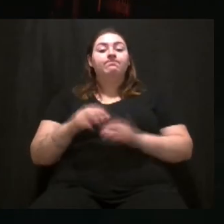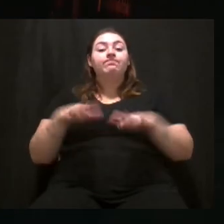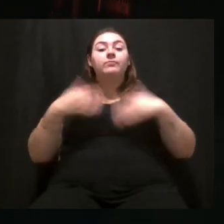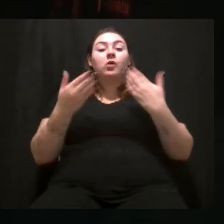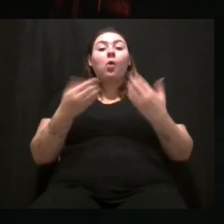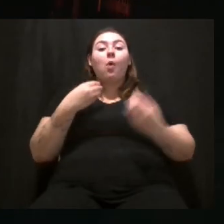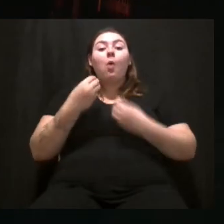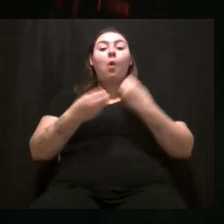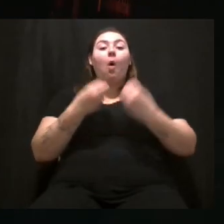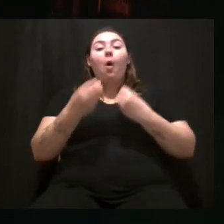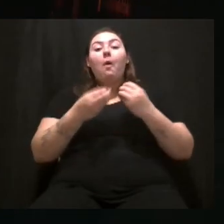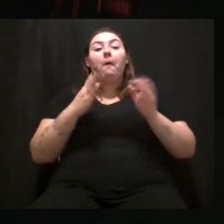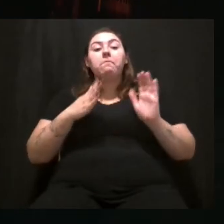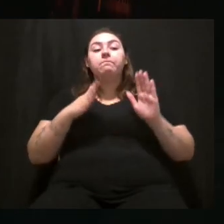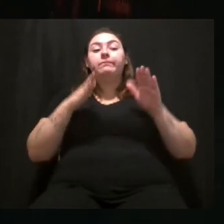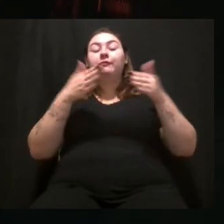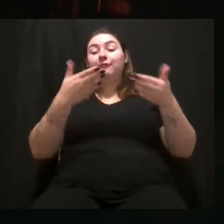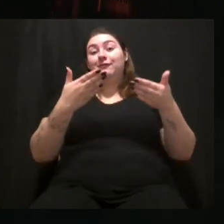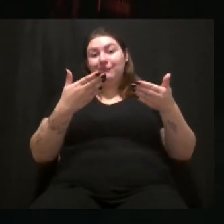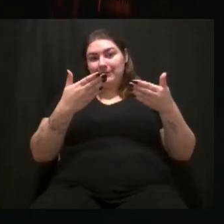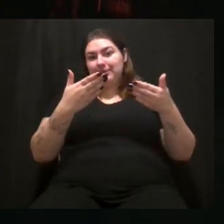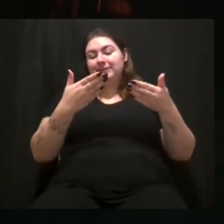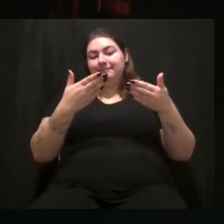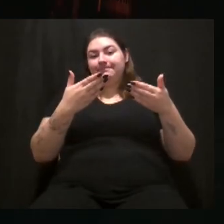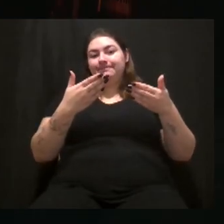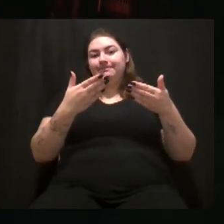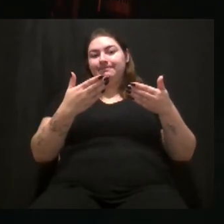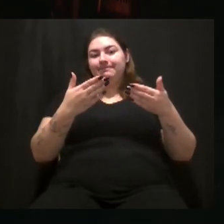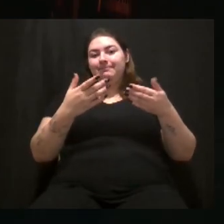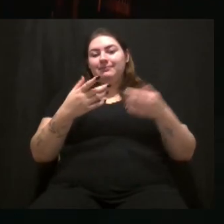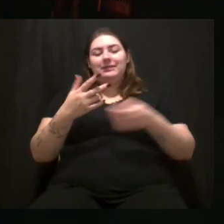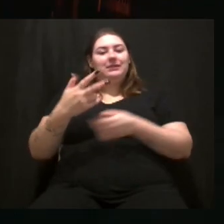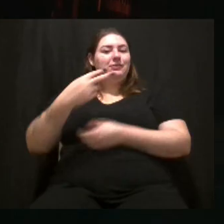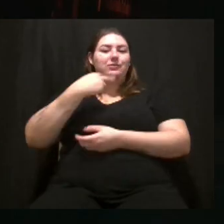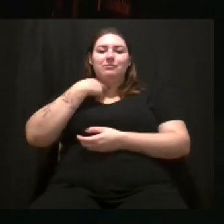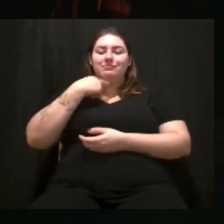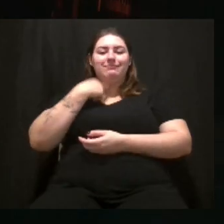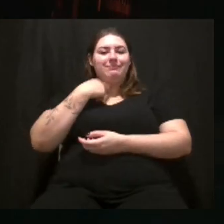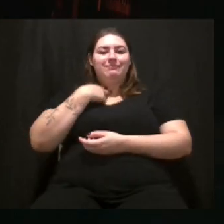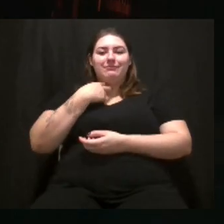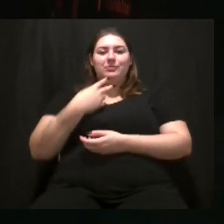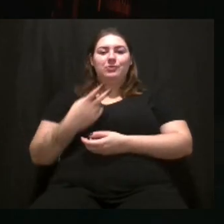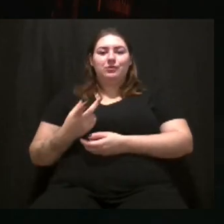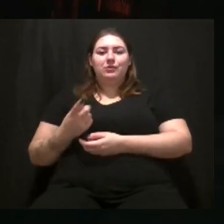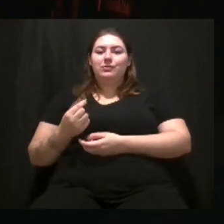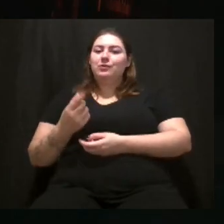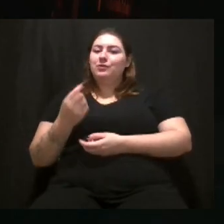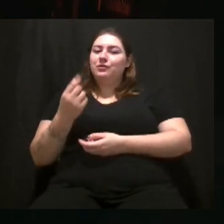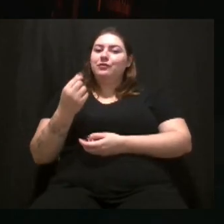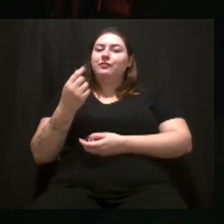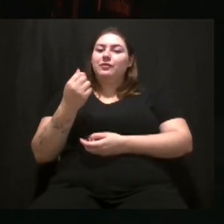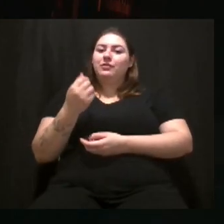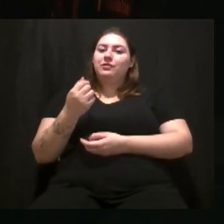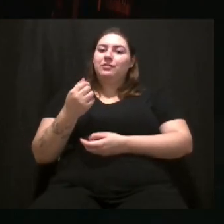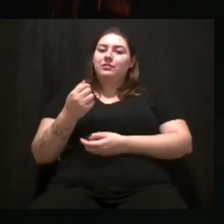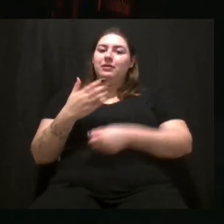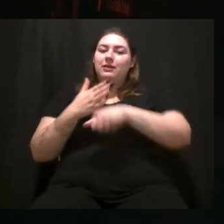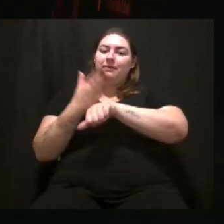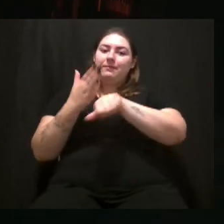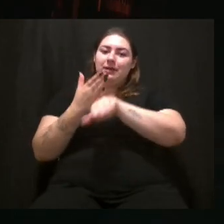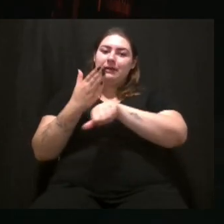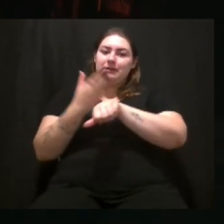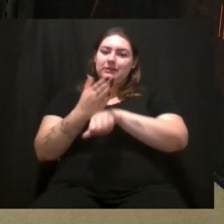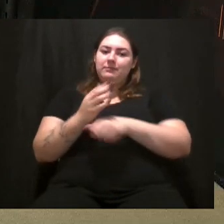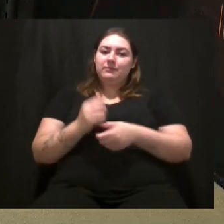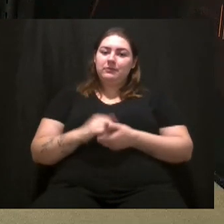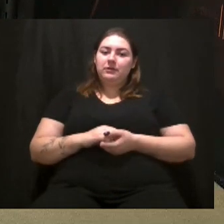esse valor da mensalidade, eu não vou poder me dedicar ao valor para que o meu filho participe da festa junina. Eu gostaria que vocês trouxessem